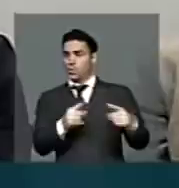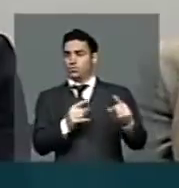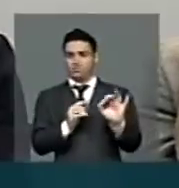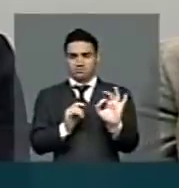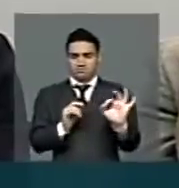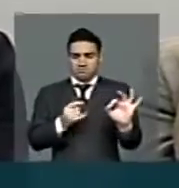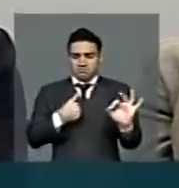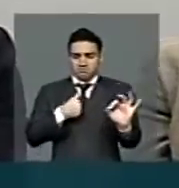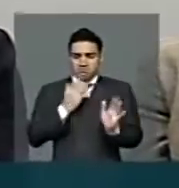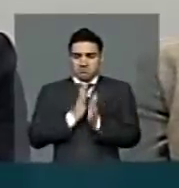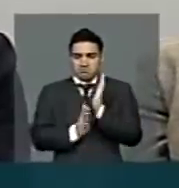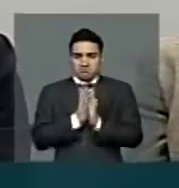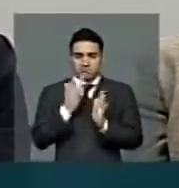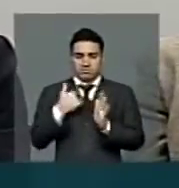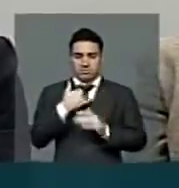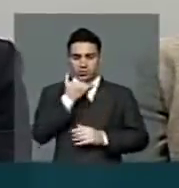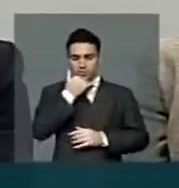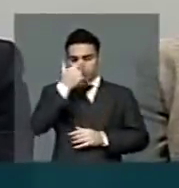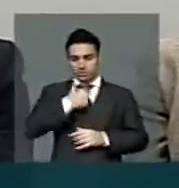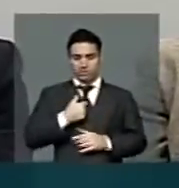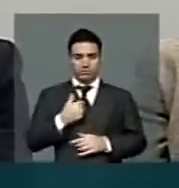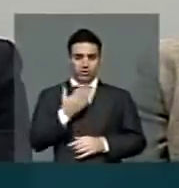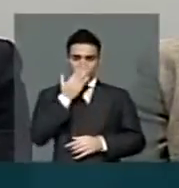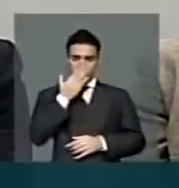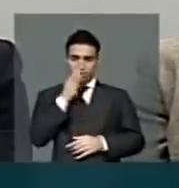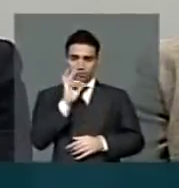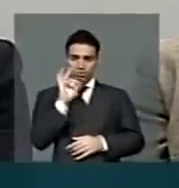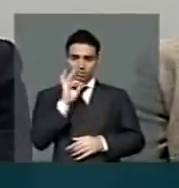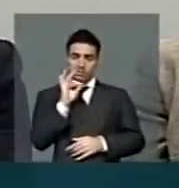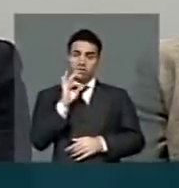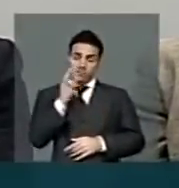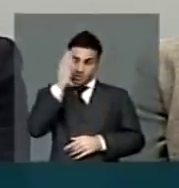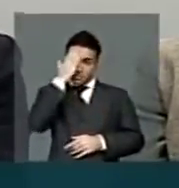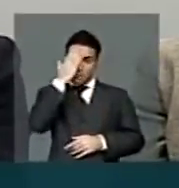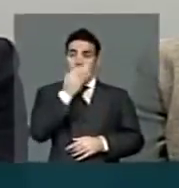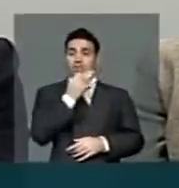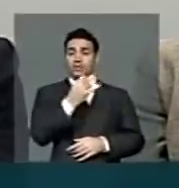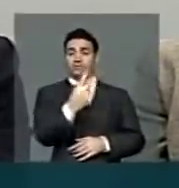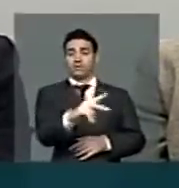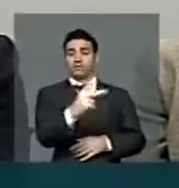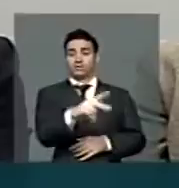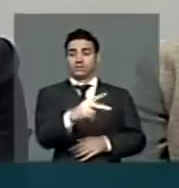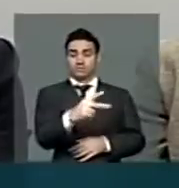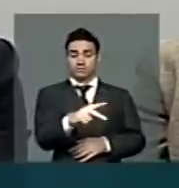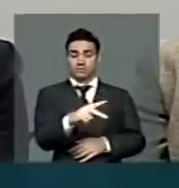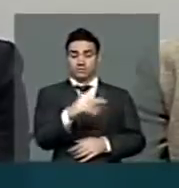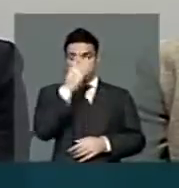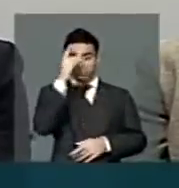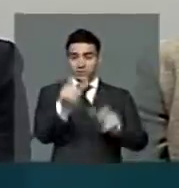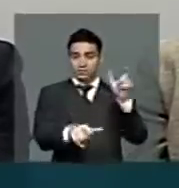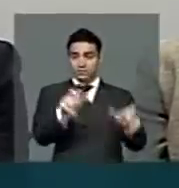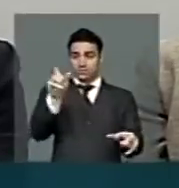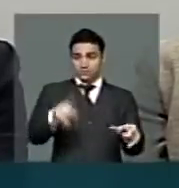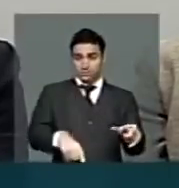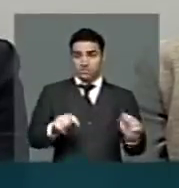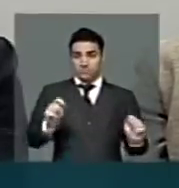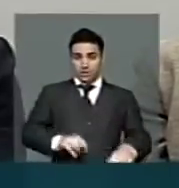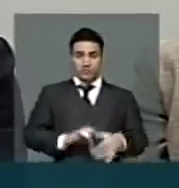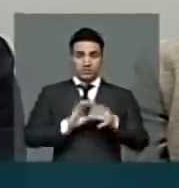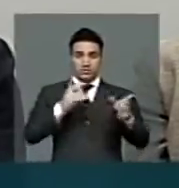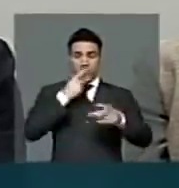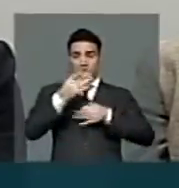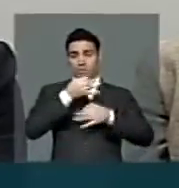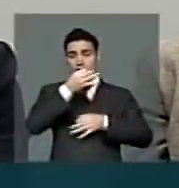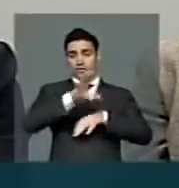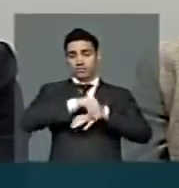Né? Eu não sou prostituta, então eu tenho que dar voz às pessoas. As pessoas são sujeitas, elas podem falar por elas mesmas. E